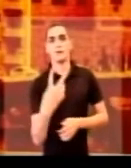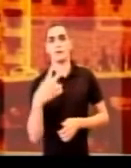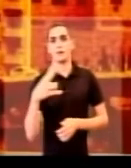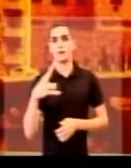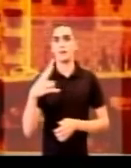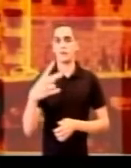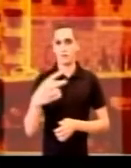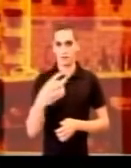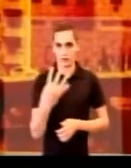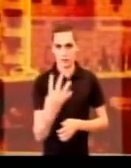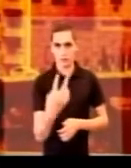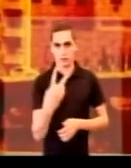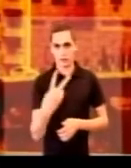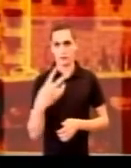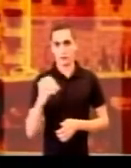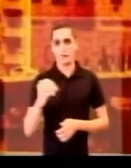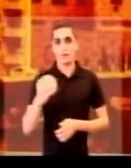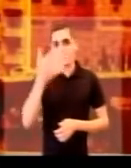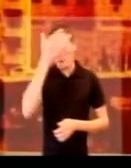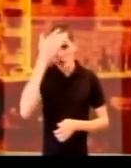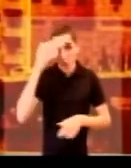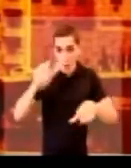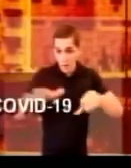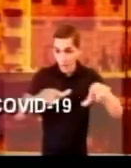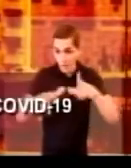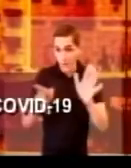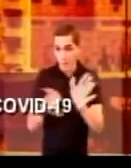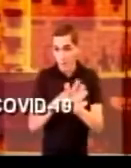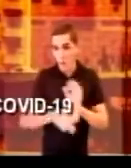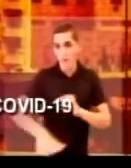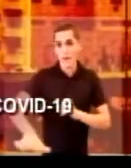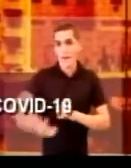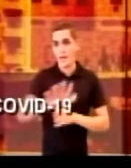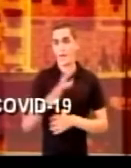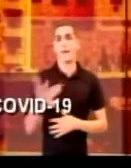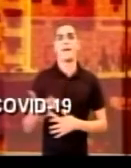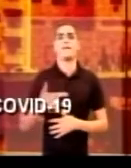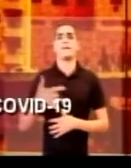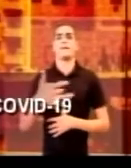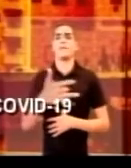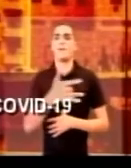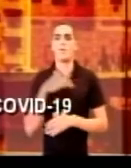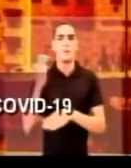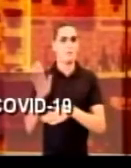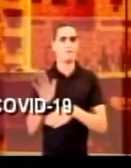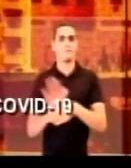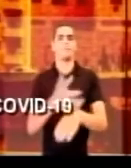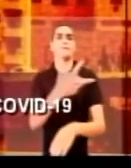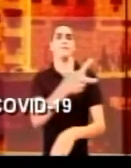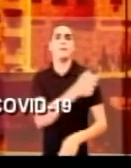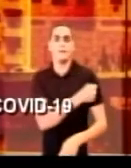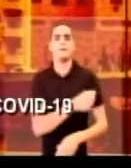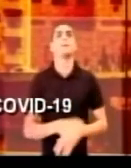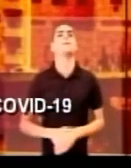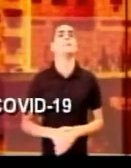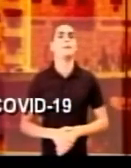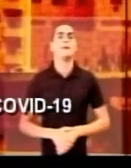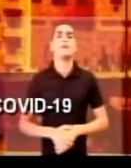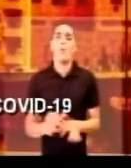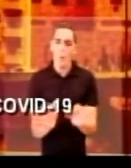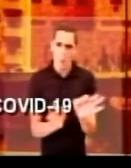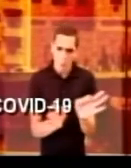420 trabalhadores. Ou seja, foi realmente um plano muito elaborado, um